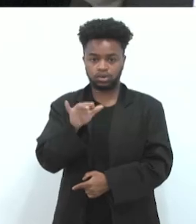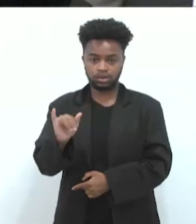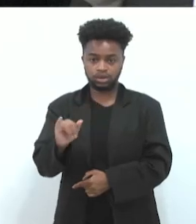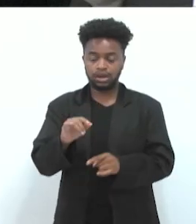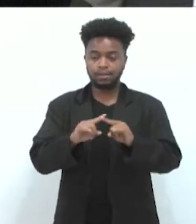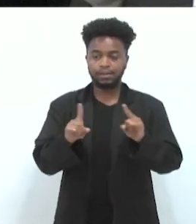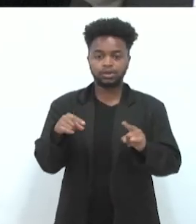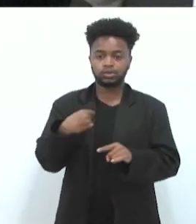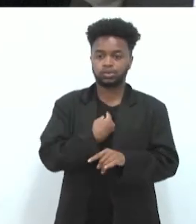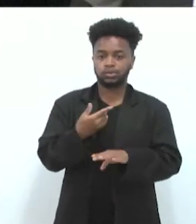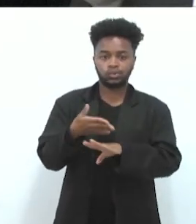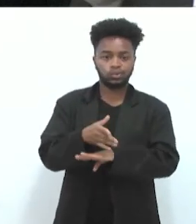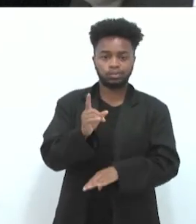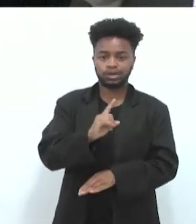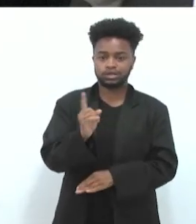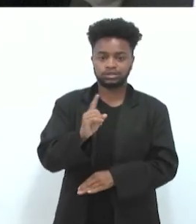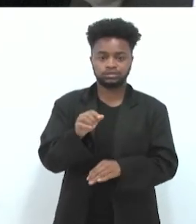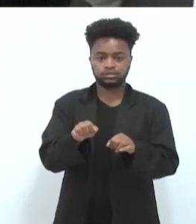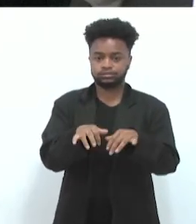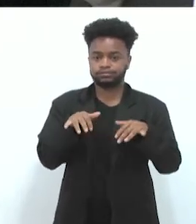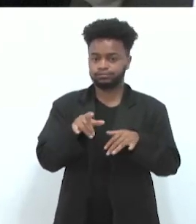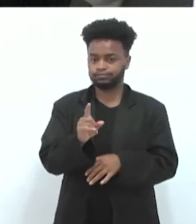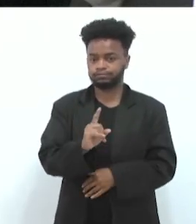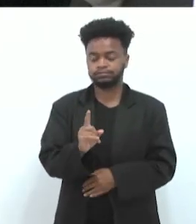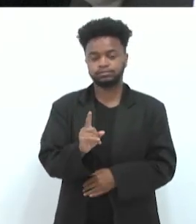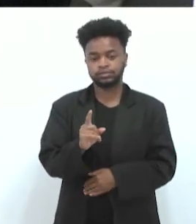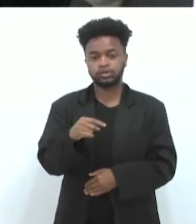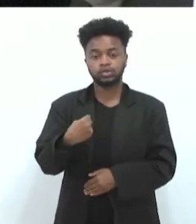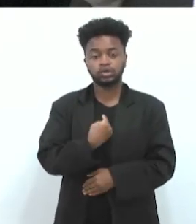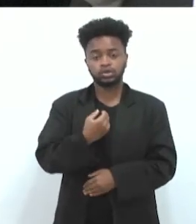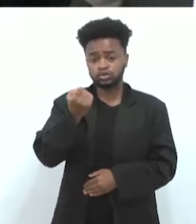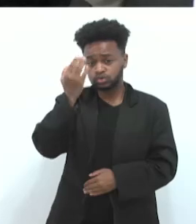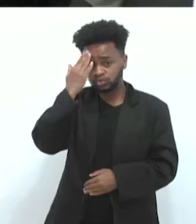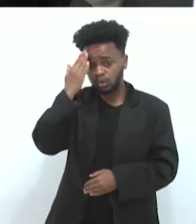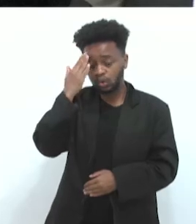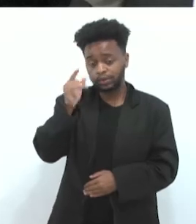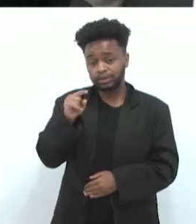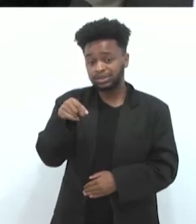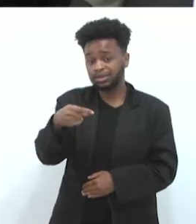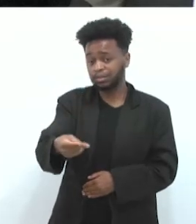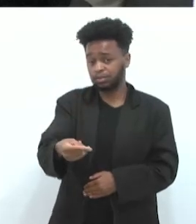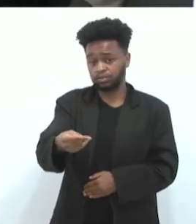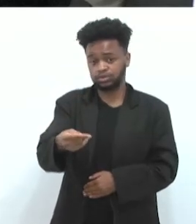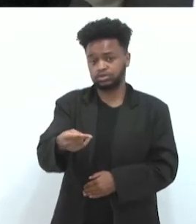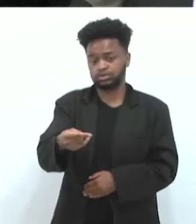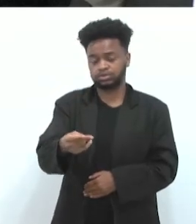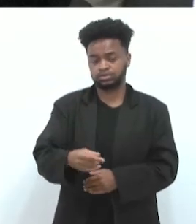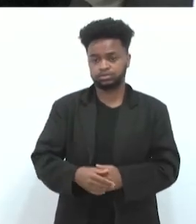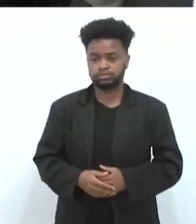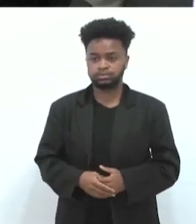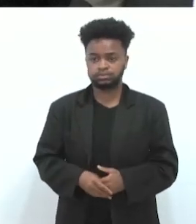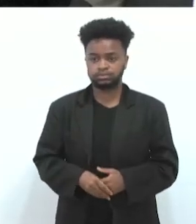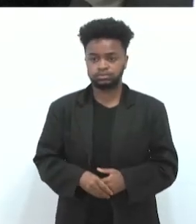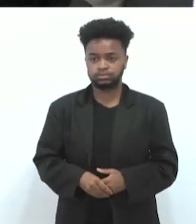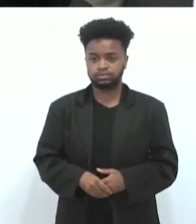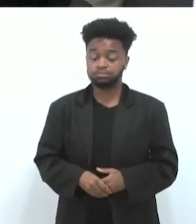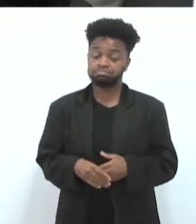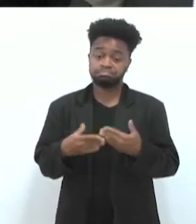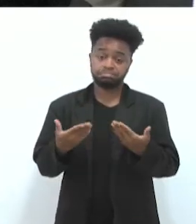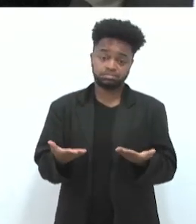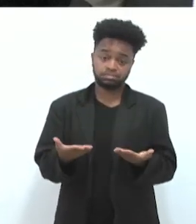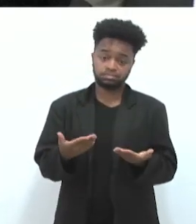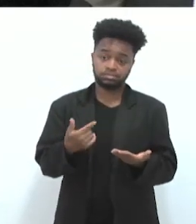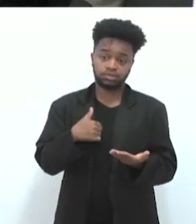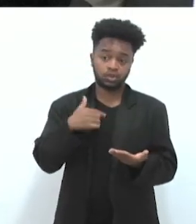participou da audiência. Né? A gente soube no plenário que essa audiência havia acontecido. Então, assim, acho que não se